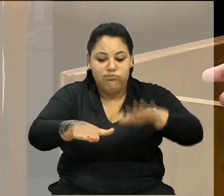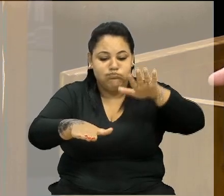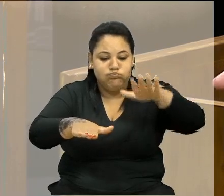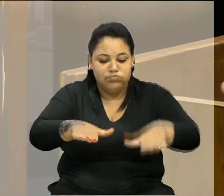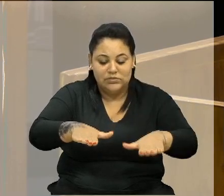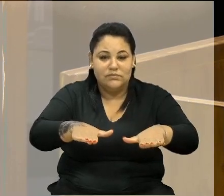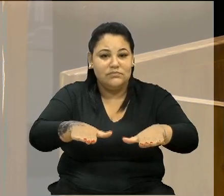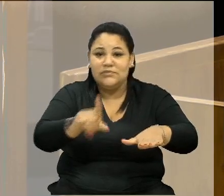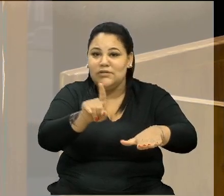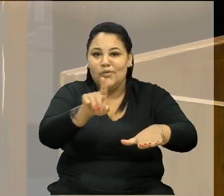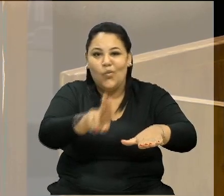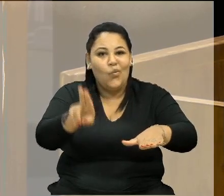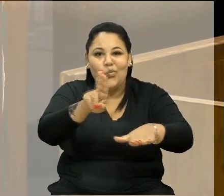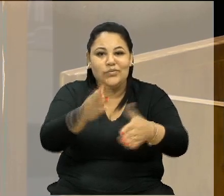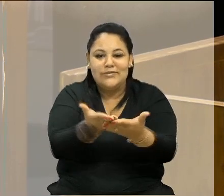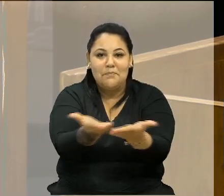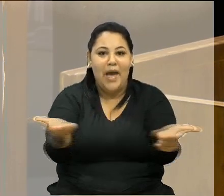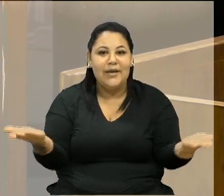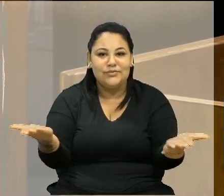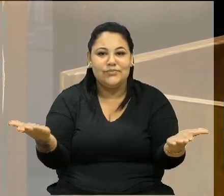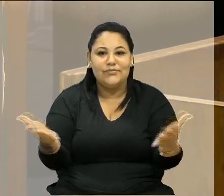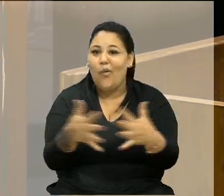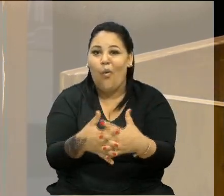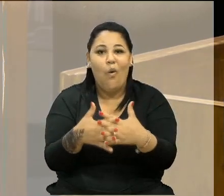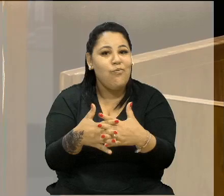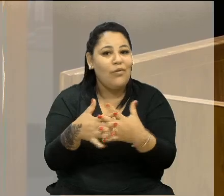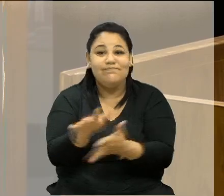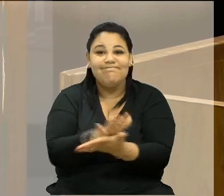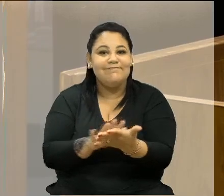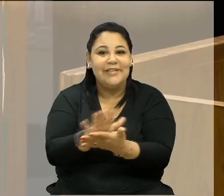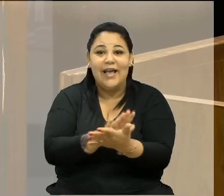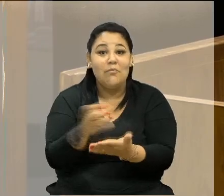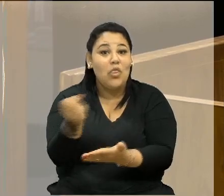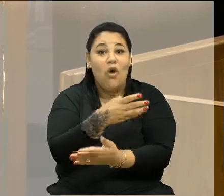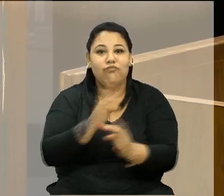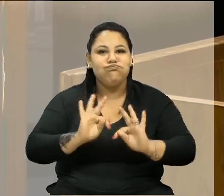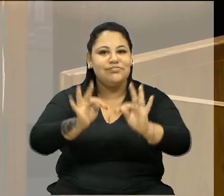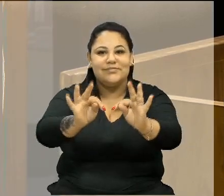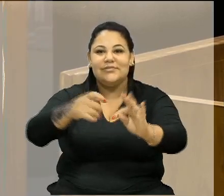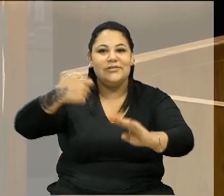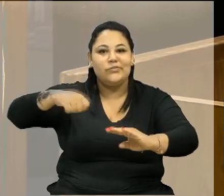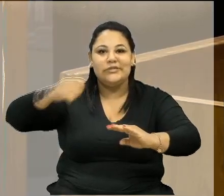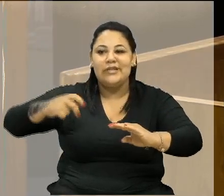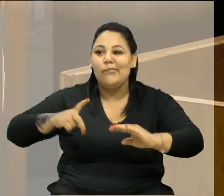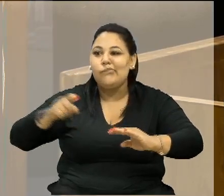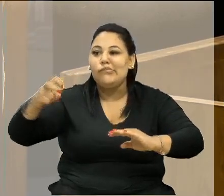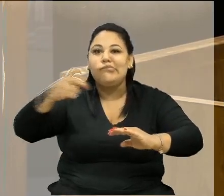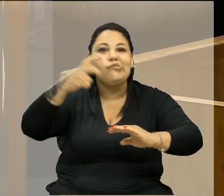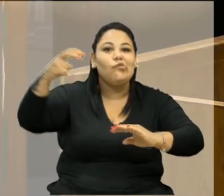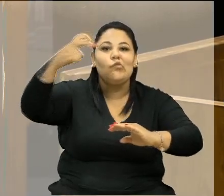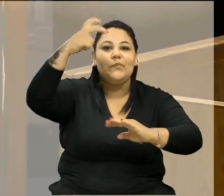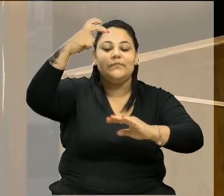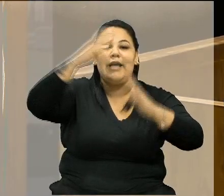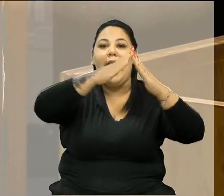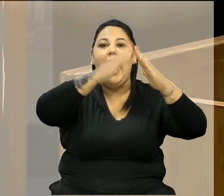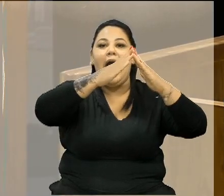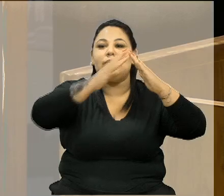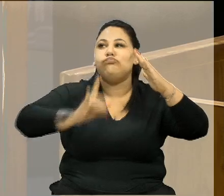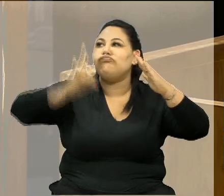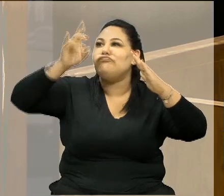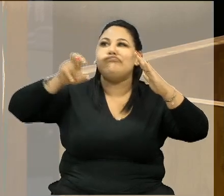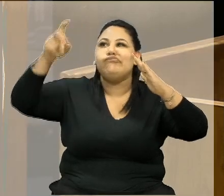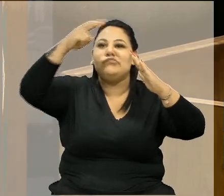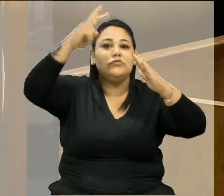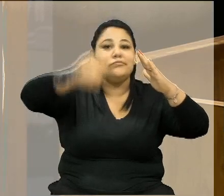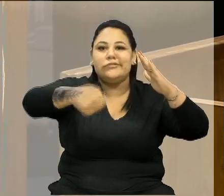vai ocupar espaço, né? Não precisa subir nos telhados dos espaços e pode, então, gerar uma grande economia.